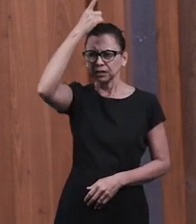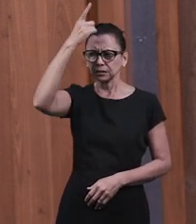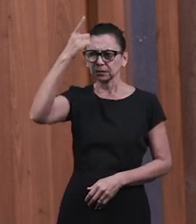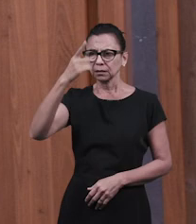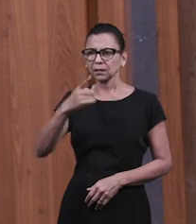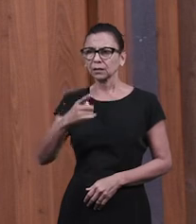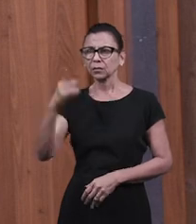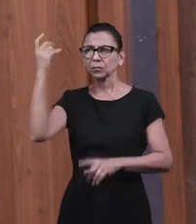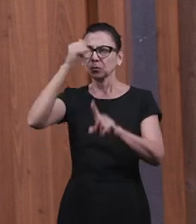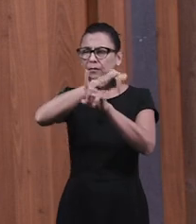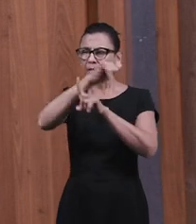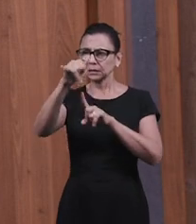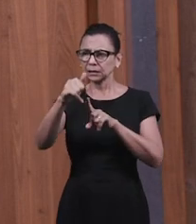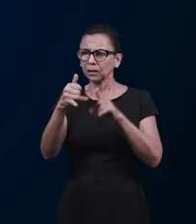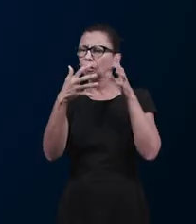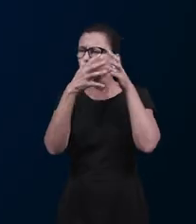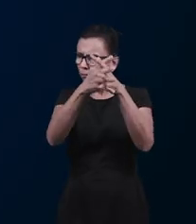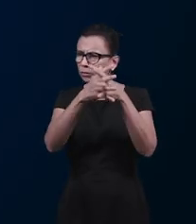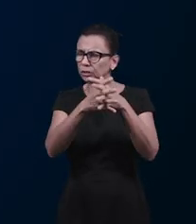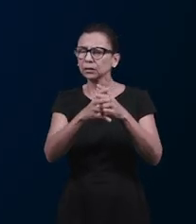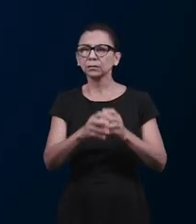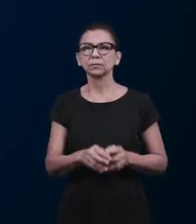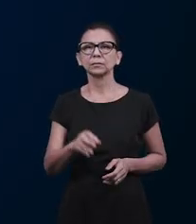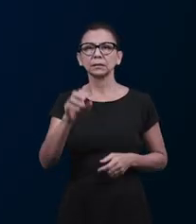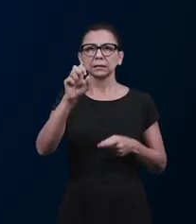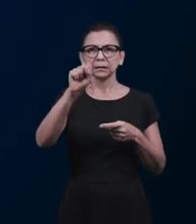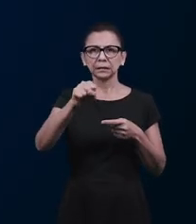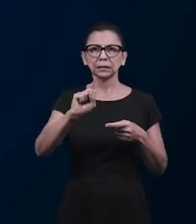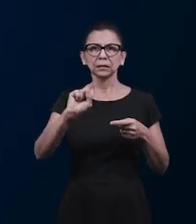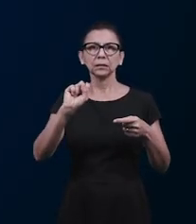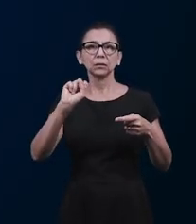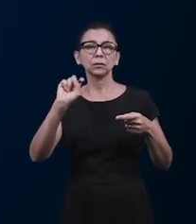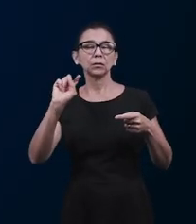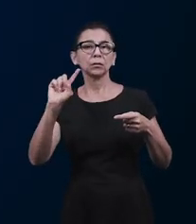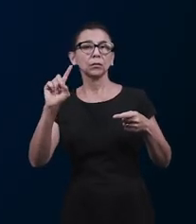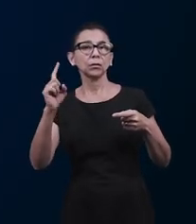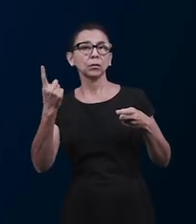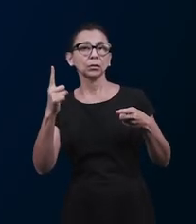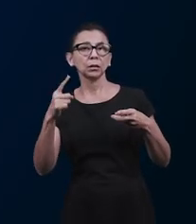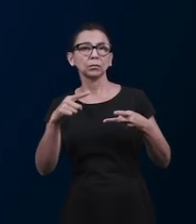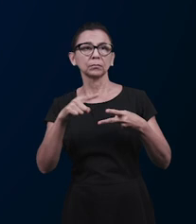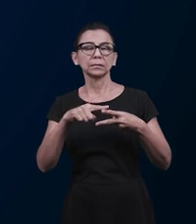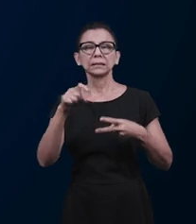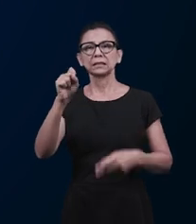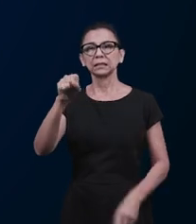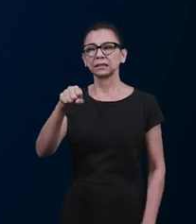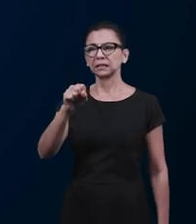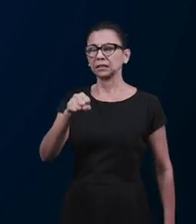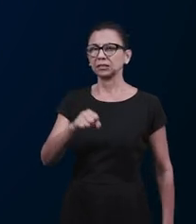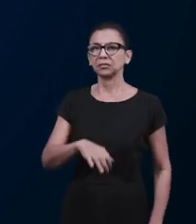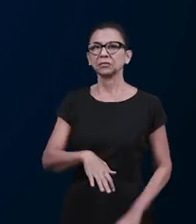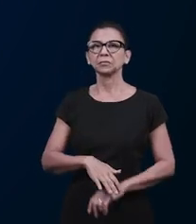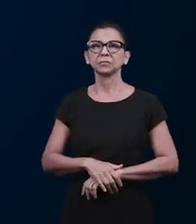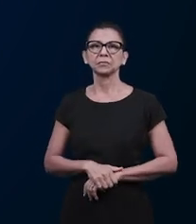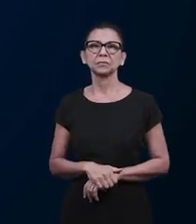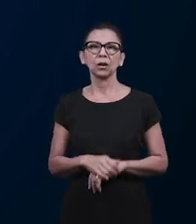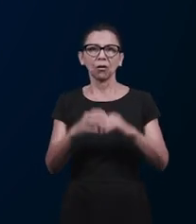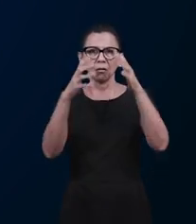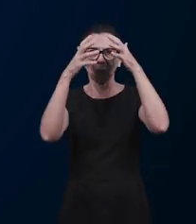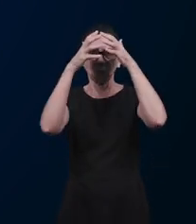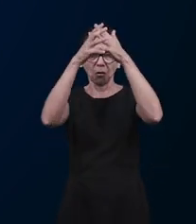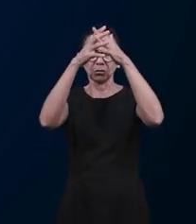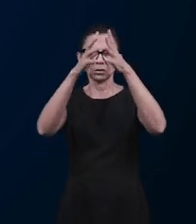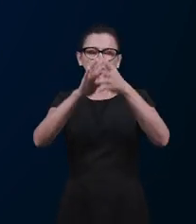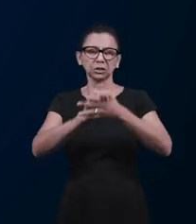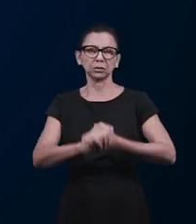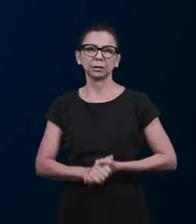Sim ou não? Responda para nós. A paz do Senhor. Sim, aqueles homens, ao vendarem os olhos de Jesus, objetivavam